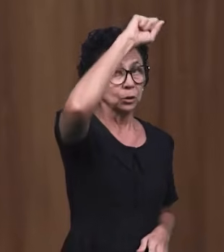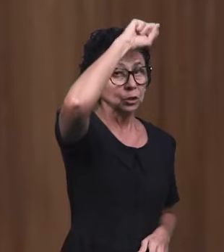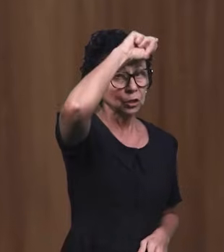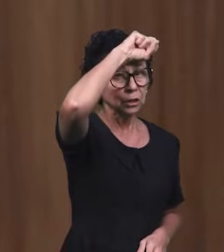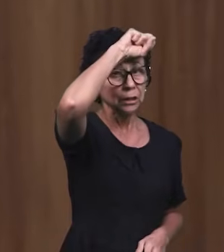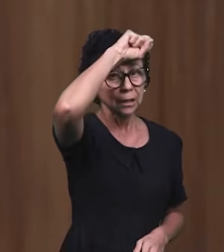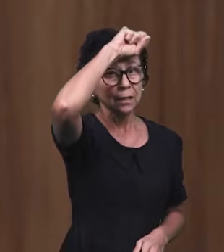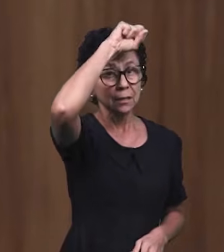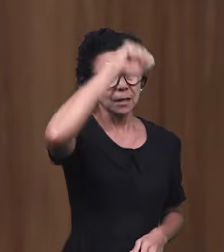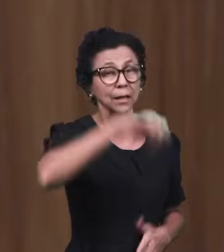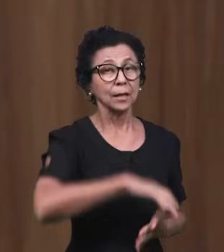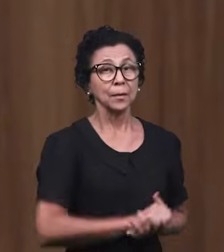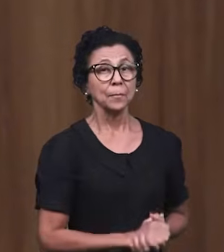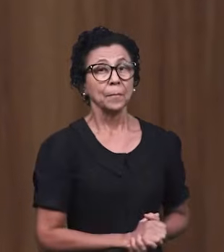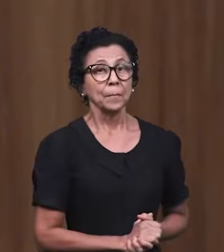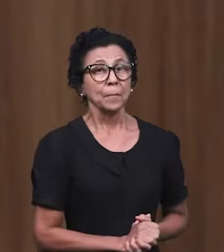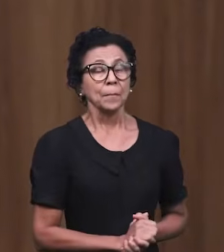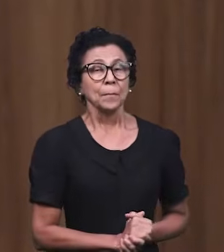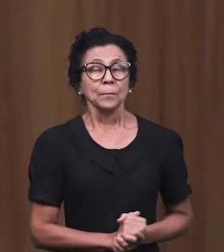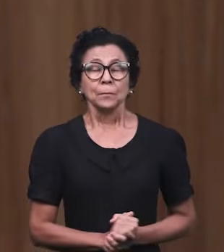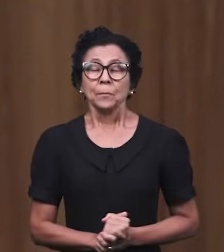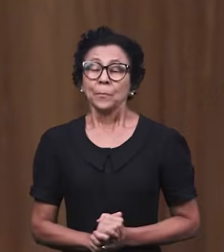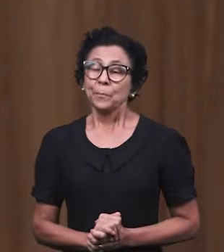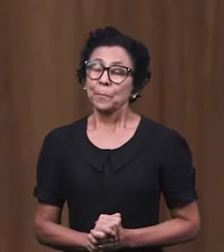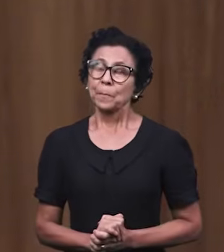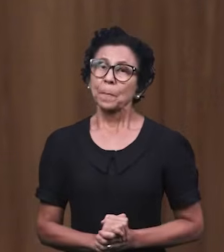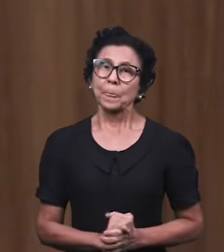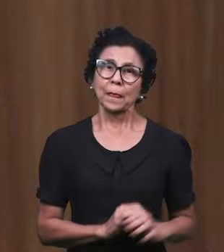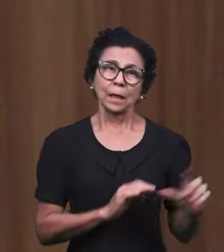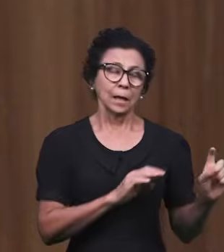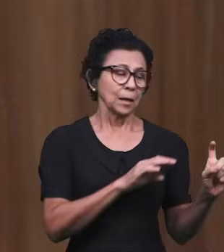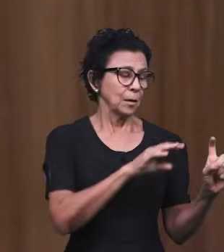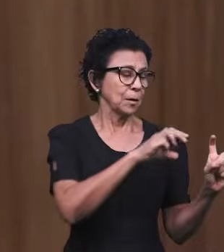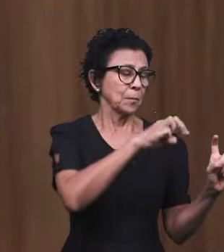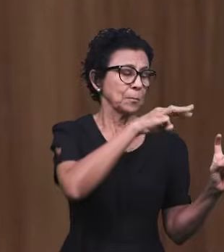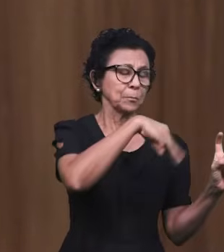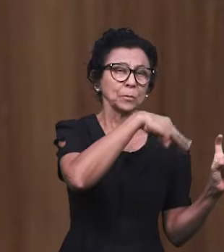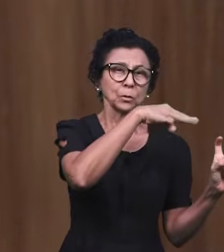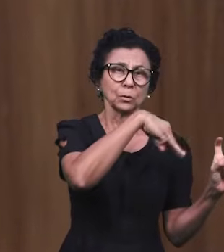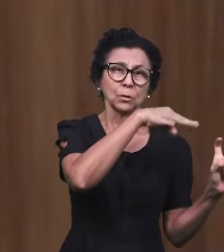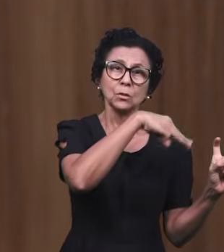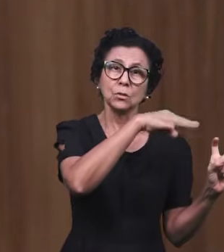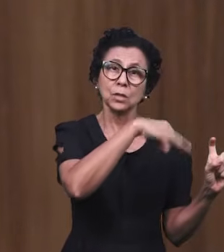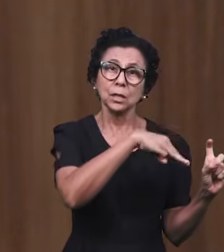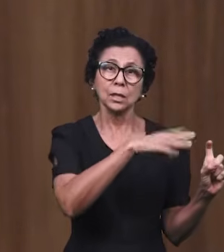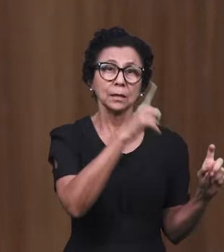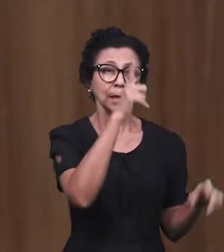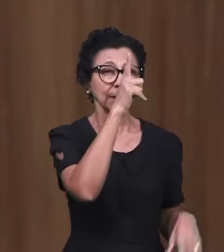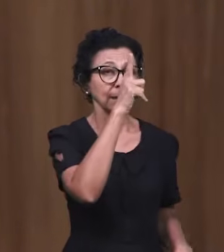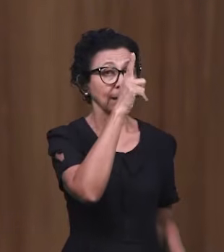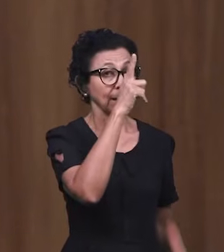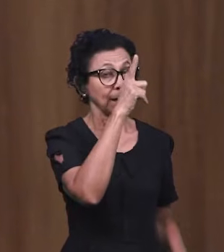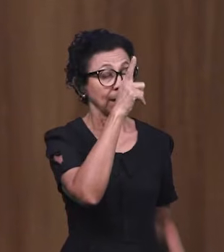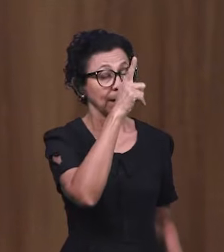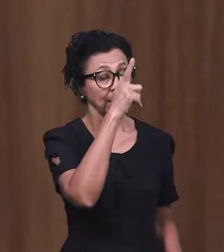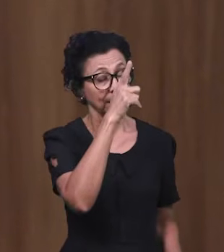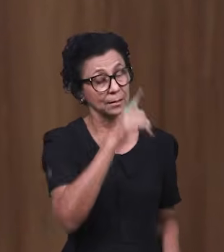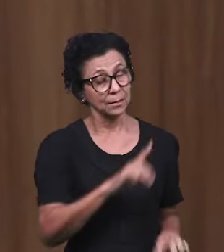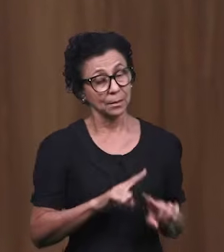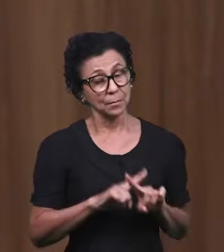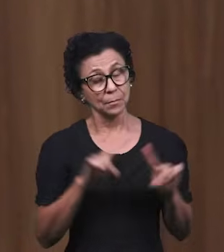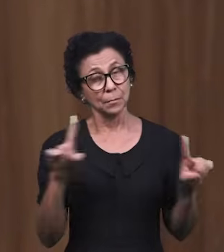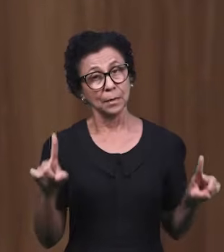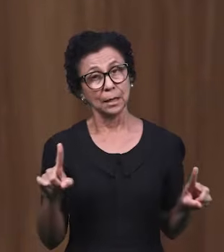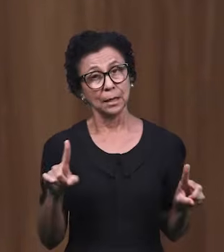estavam habituados. Então tudo isso dificultou muito o caminhar da igreja naquele primeiro momento. O ponto de inflexão foi já no